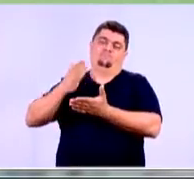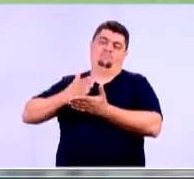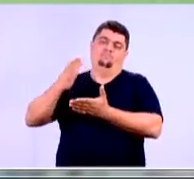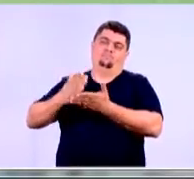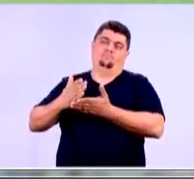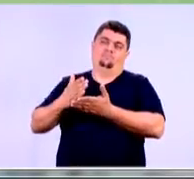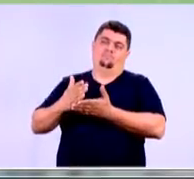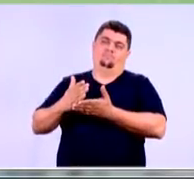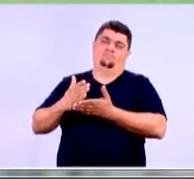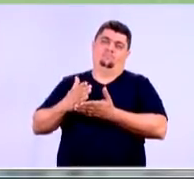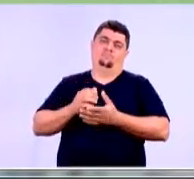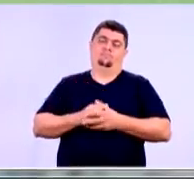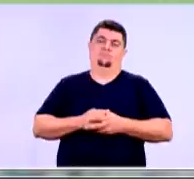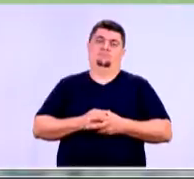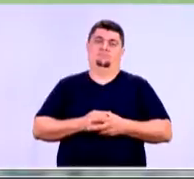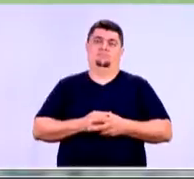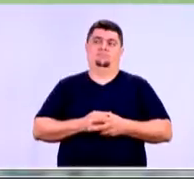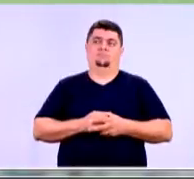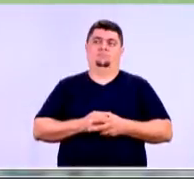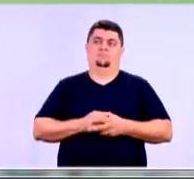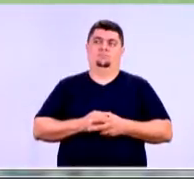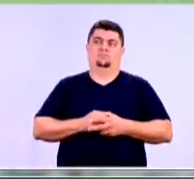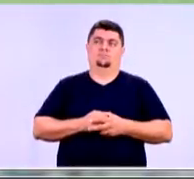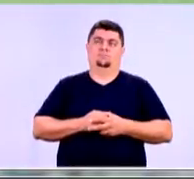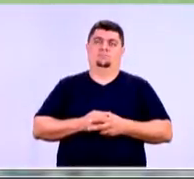é a prazo.